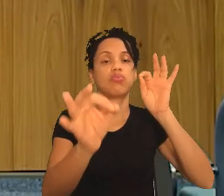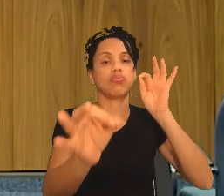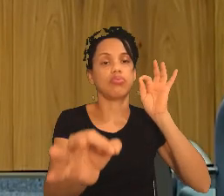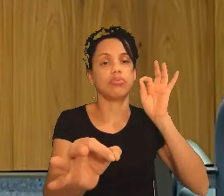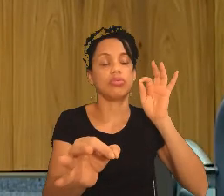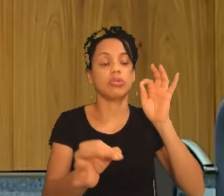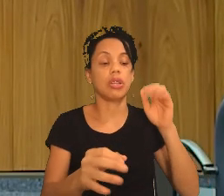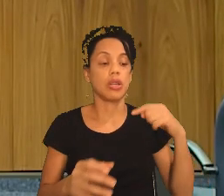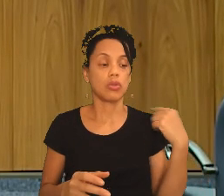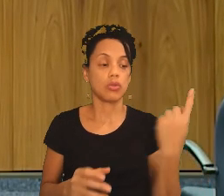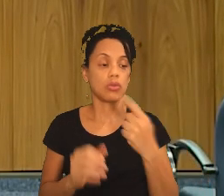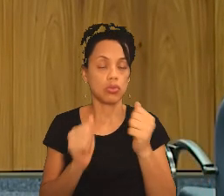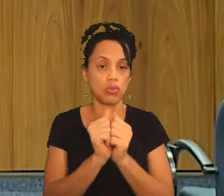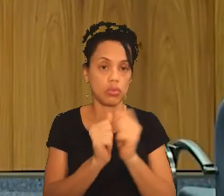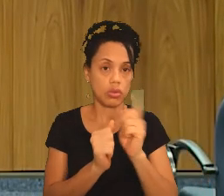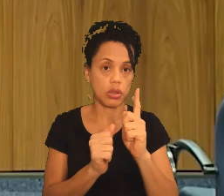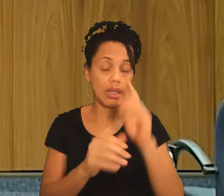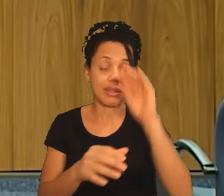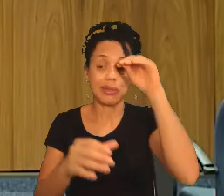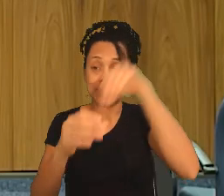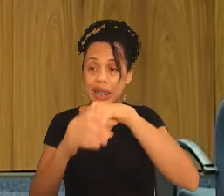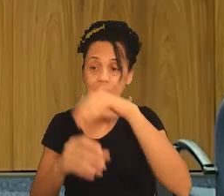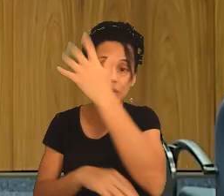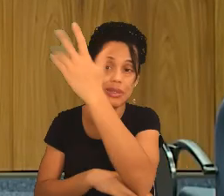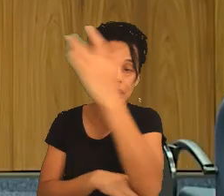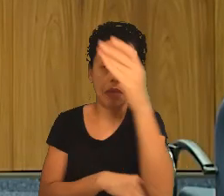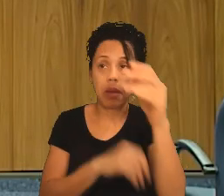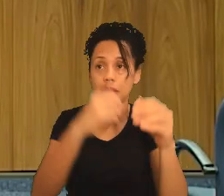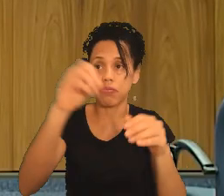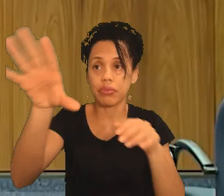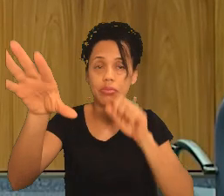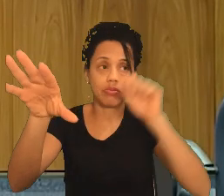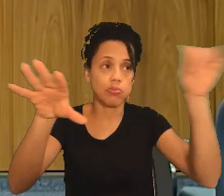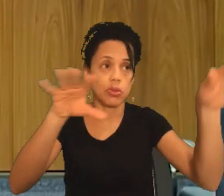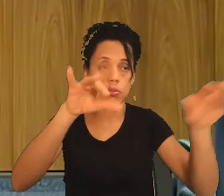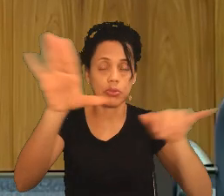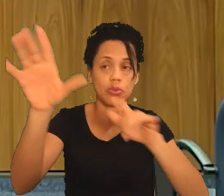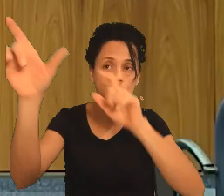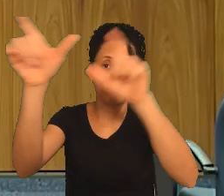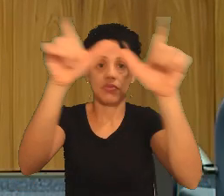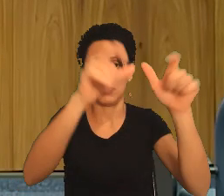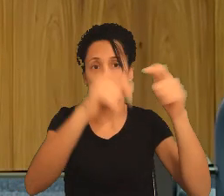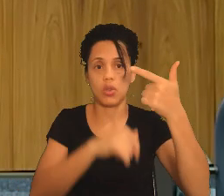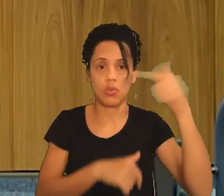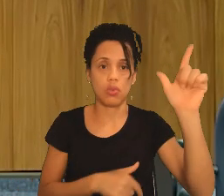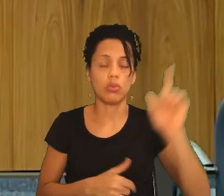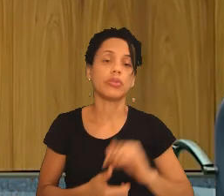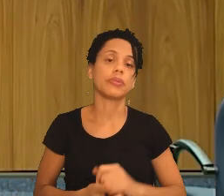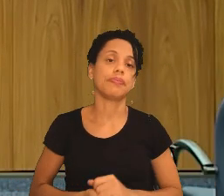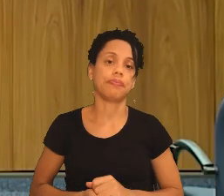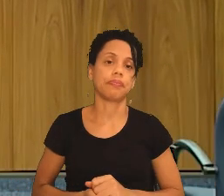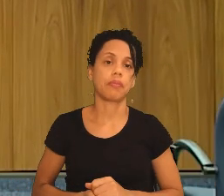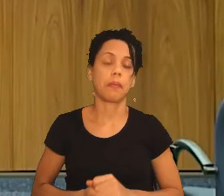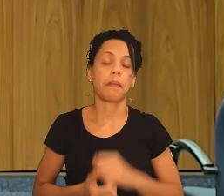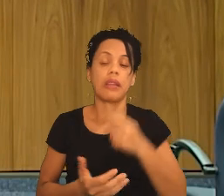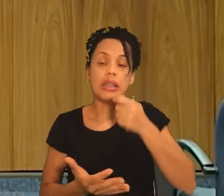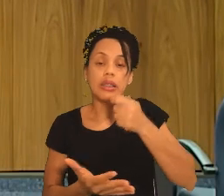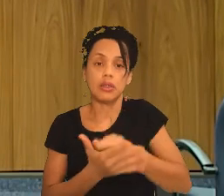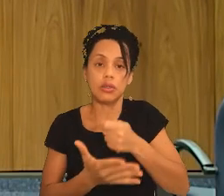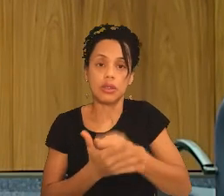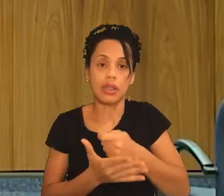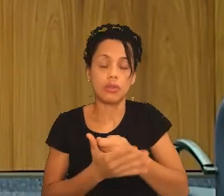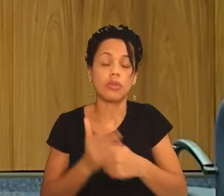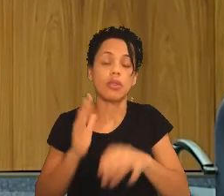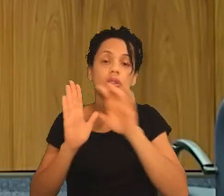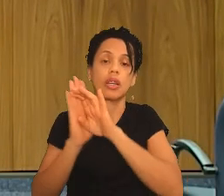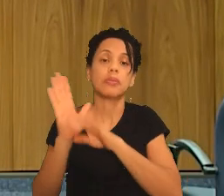no período do SPI, essa maneira de encarar, eles até são do presente, mas eles estão muito longe, eles não